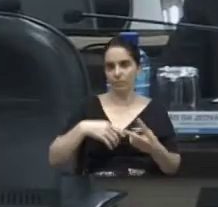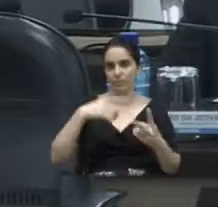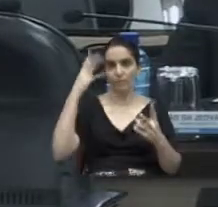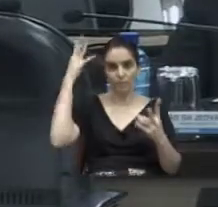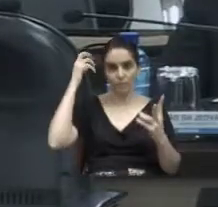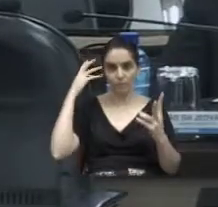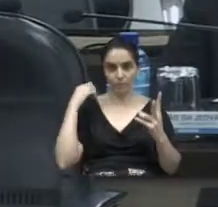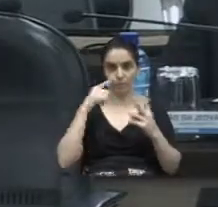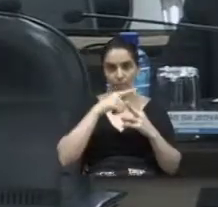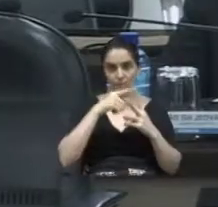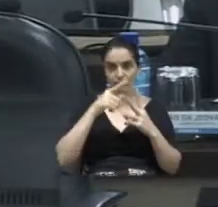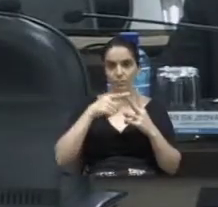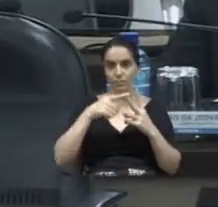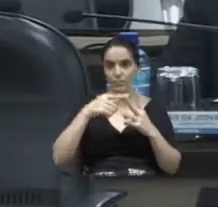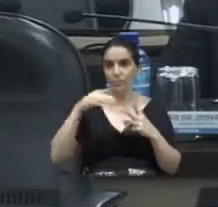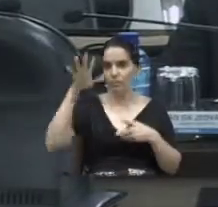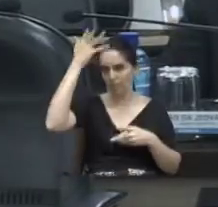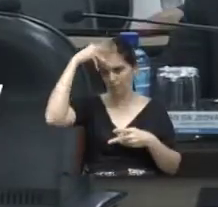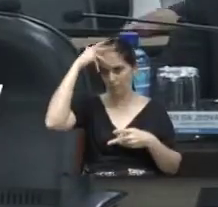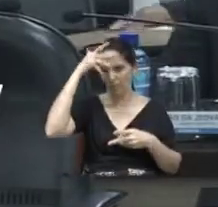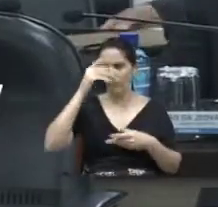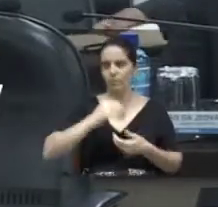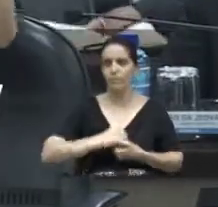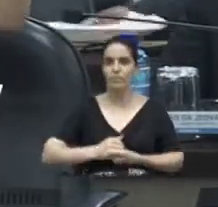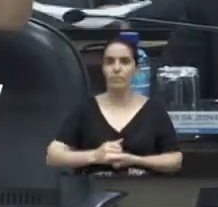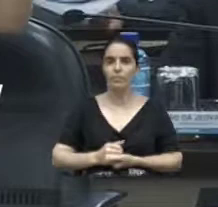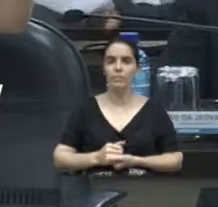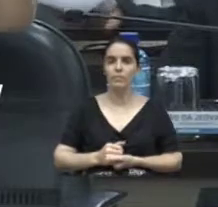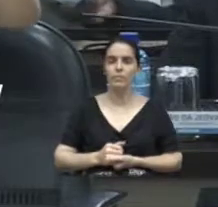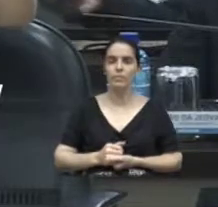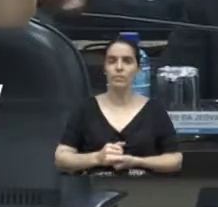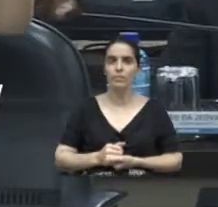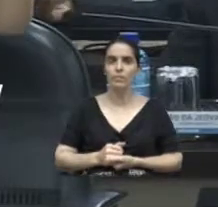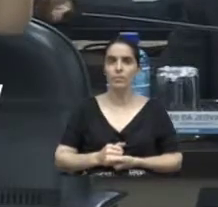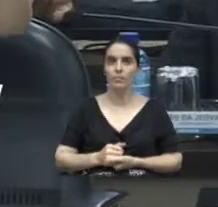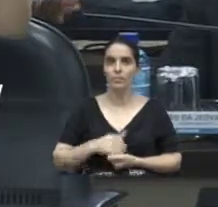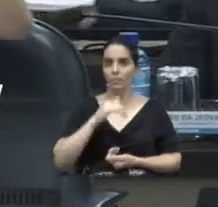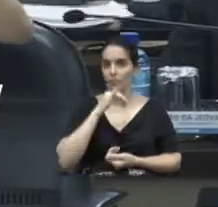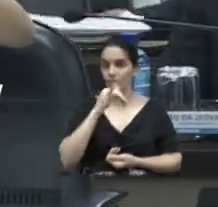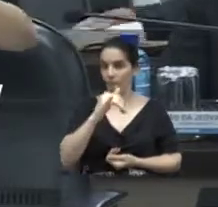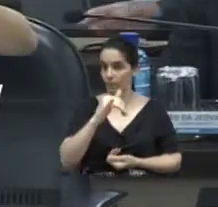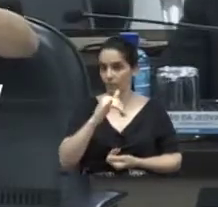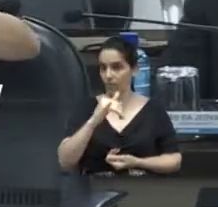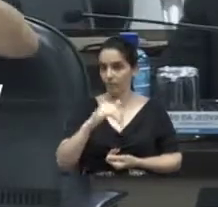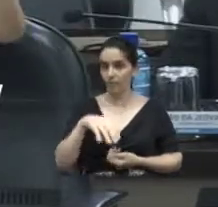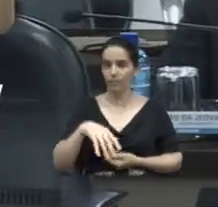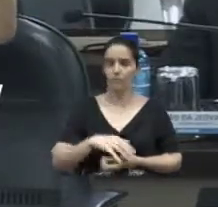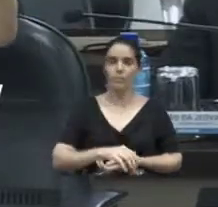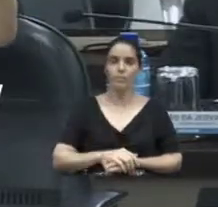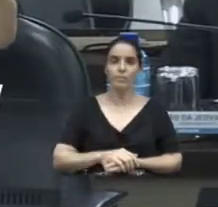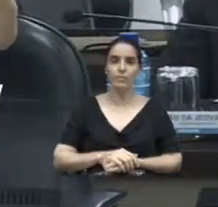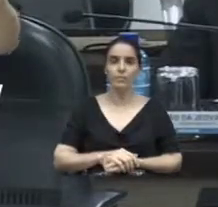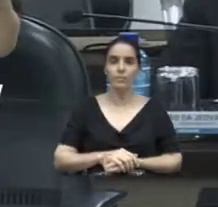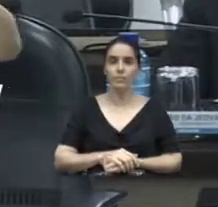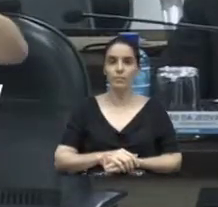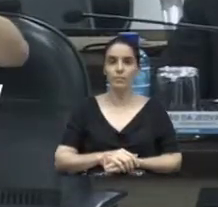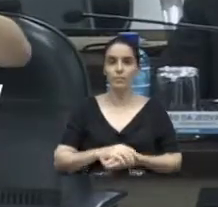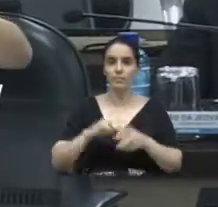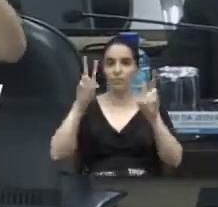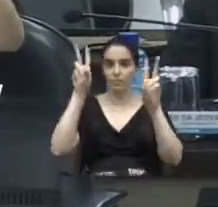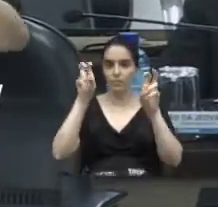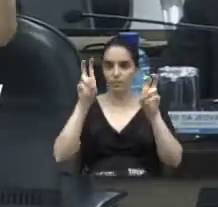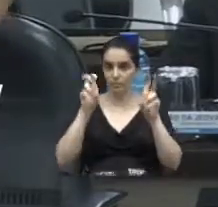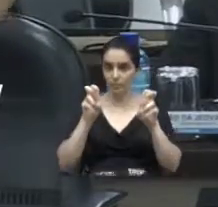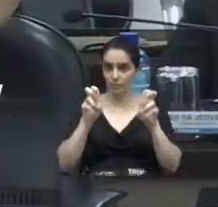gostaria de destacar aqui um ponto. É, entre aspas, interessante quando o mesmo assunto pipoca